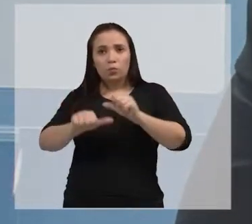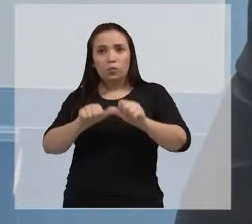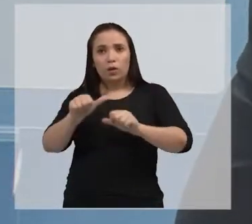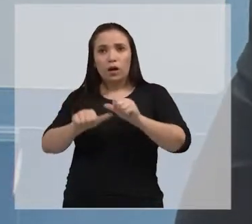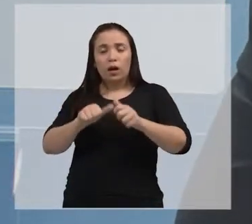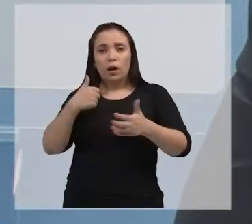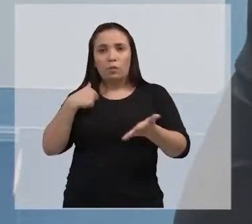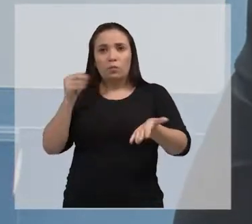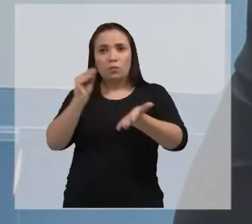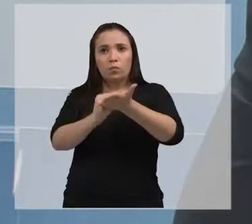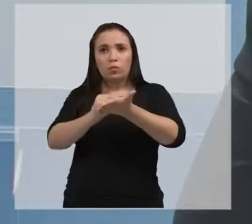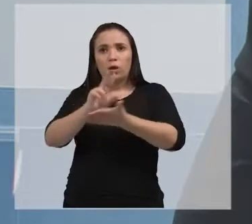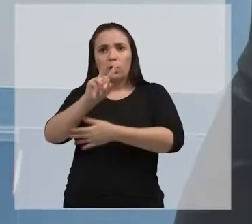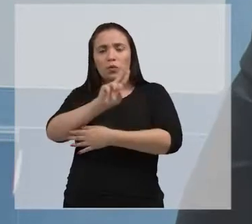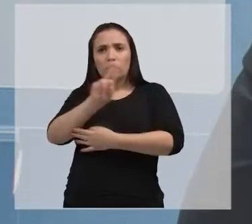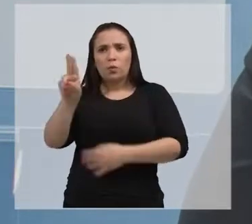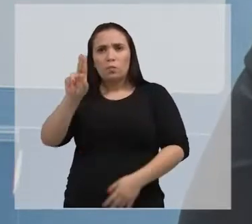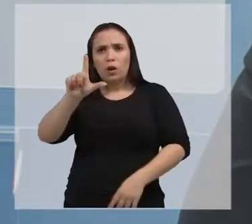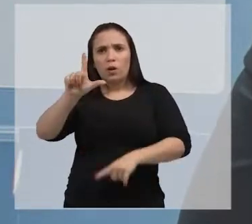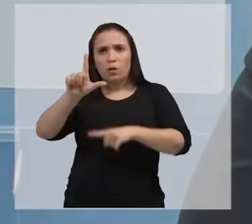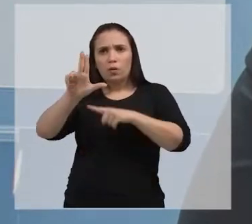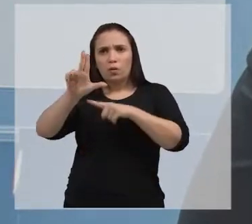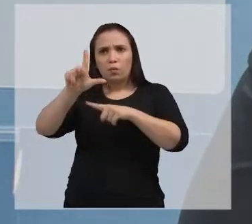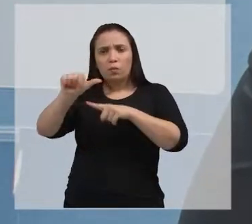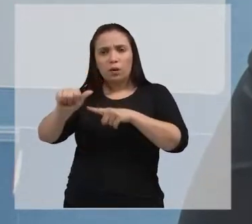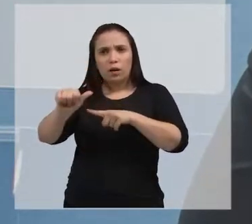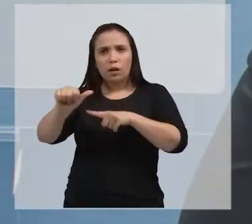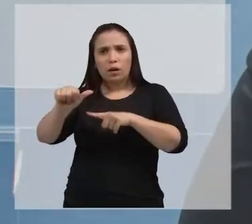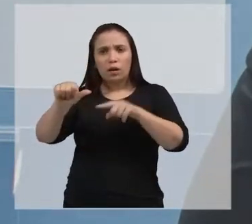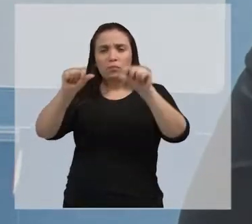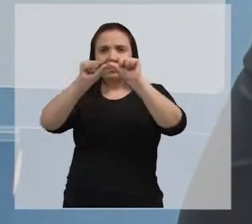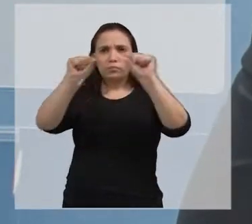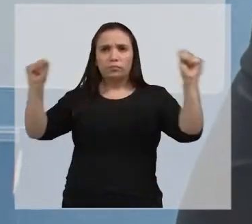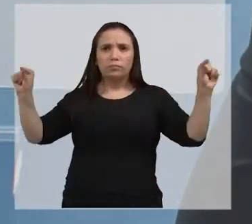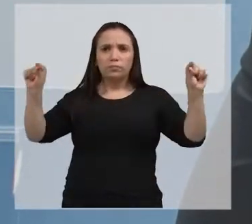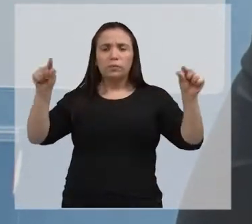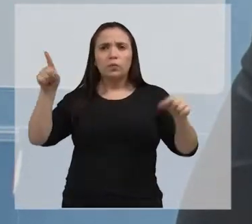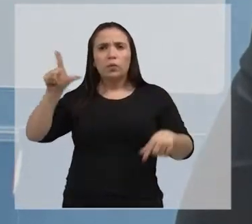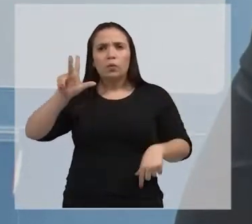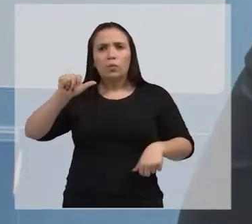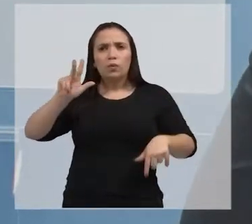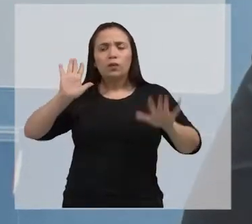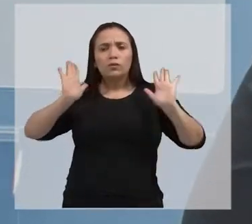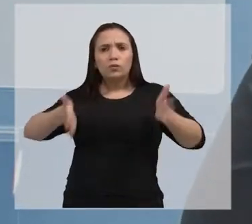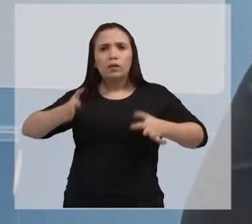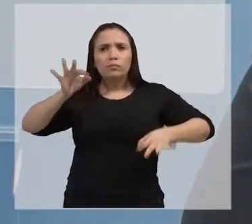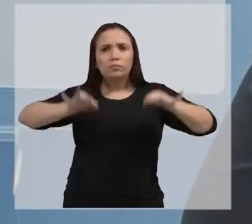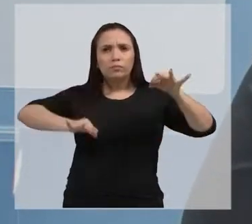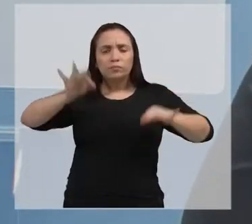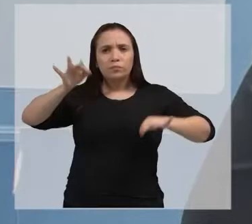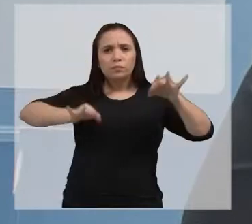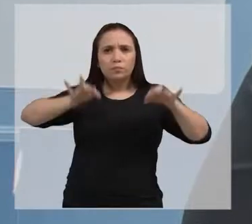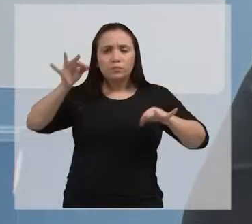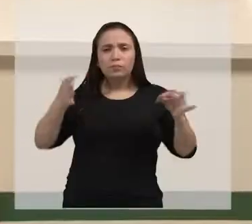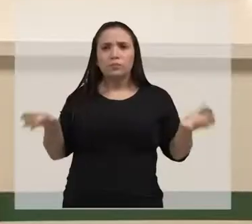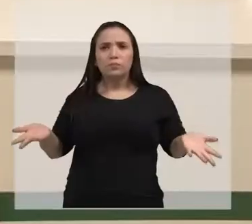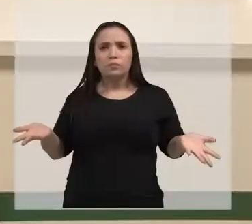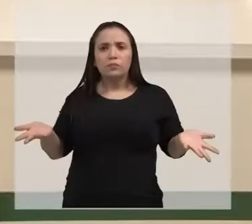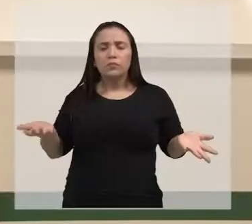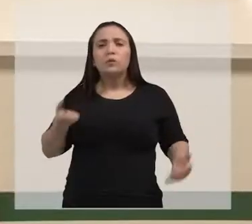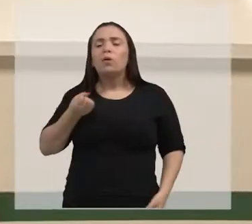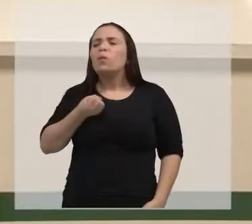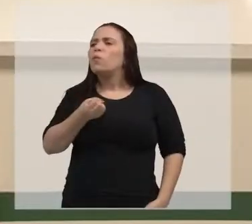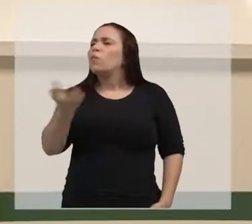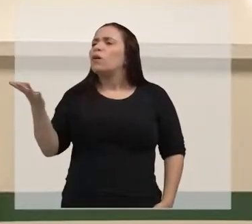nome do Lula, depois de o Lula ser julgado e condenado. Quantos juízes participaram da história dessa condenação do